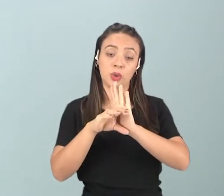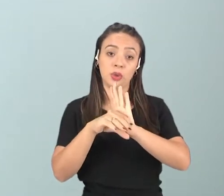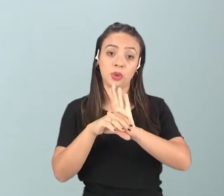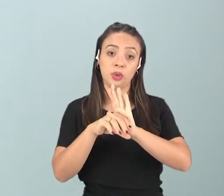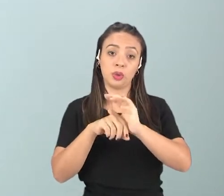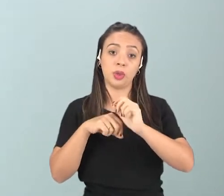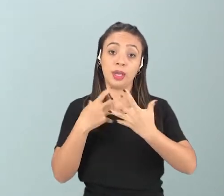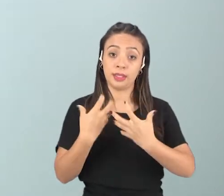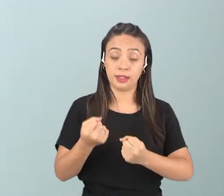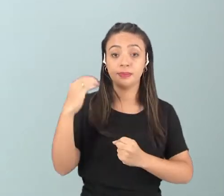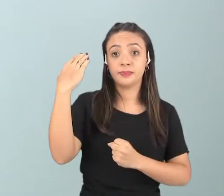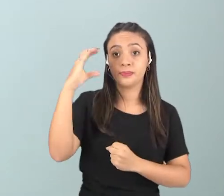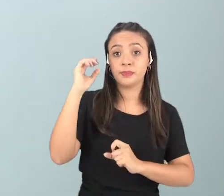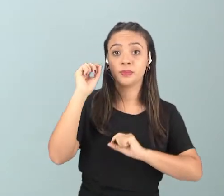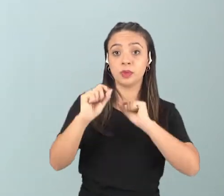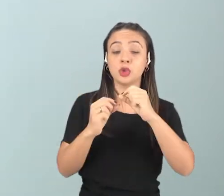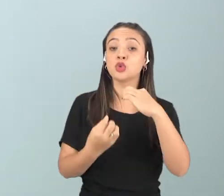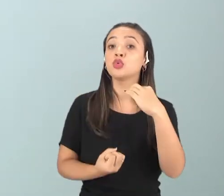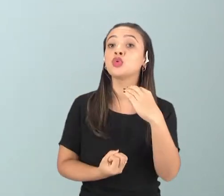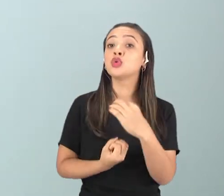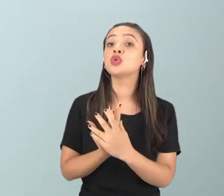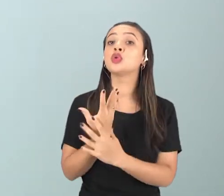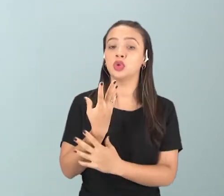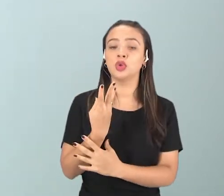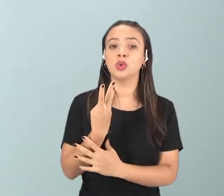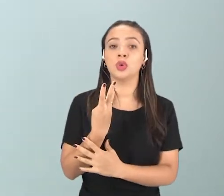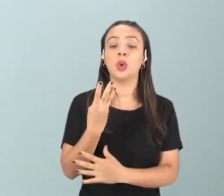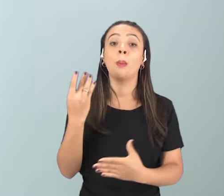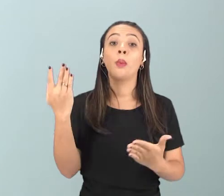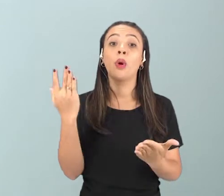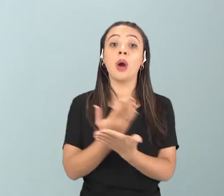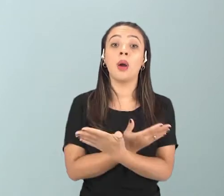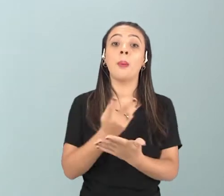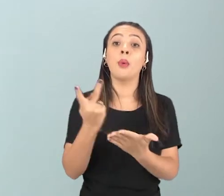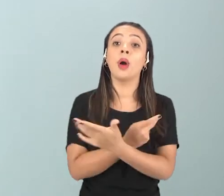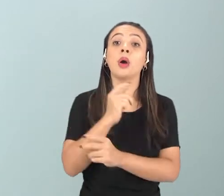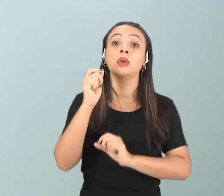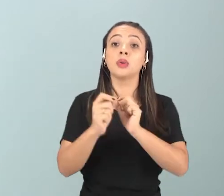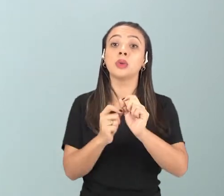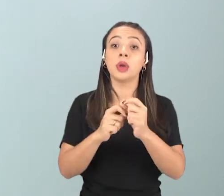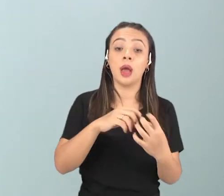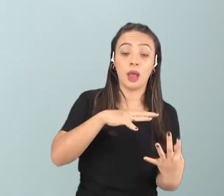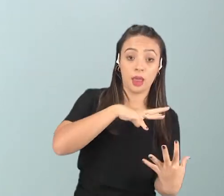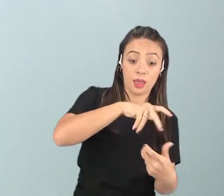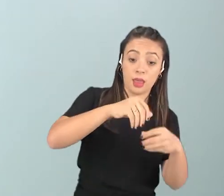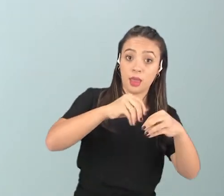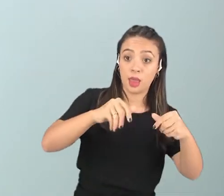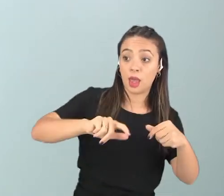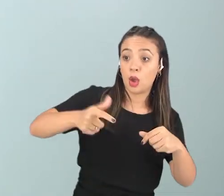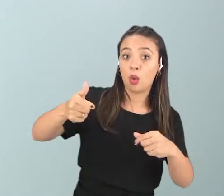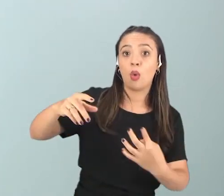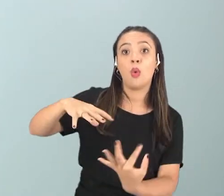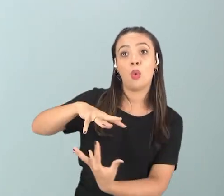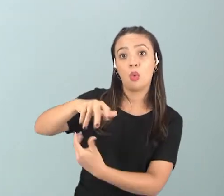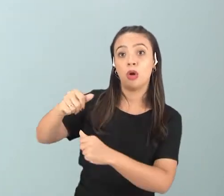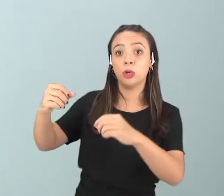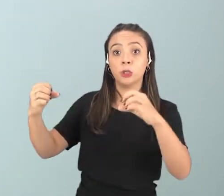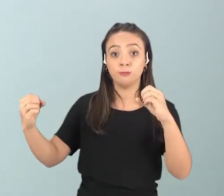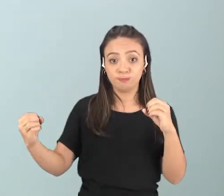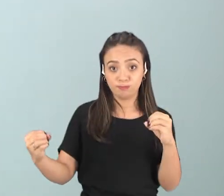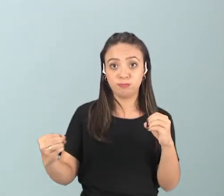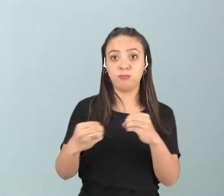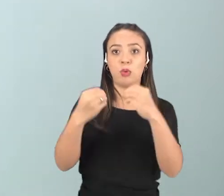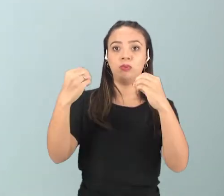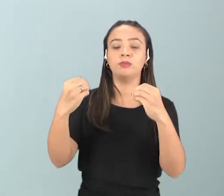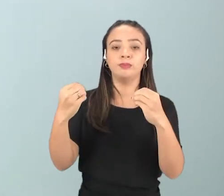ciência, ela foi formada, né, através de uma colisão da Terra com outro corpo celeste, mais ou menos do